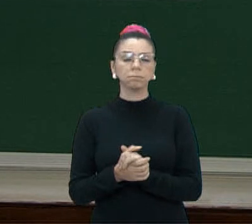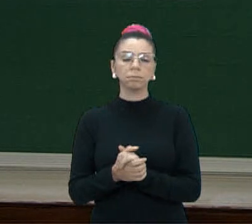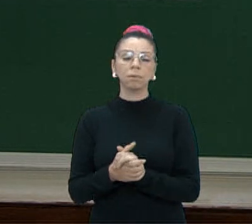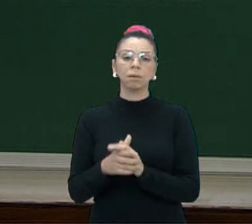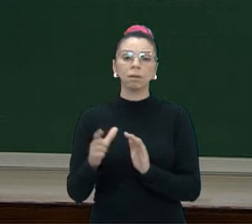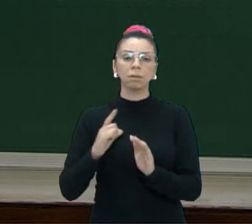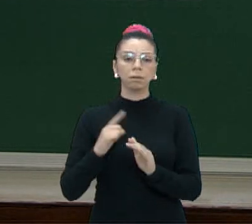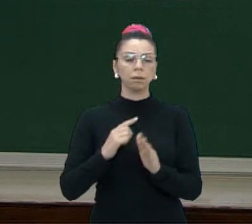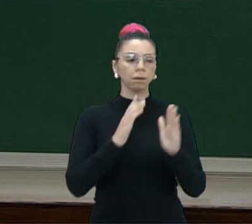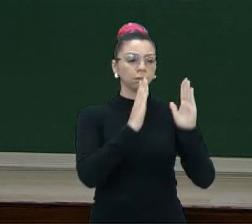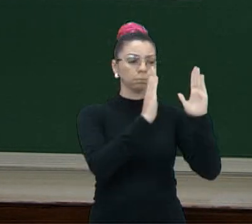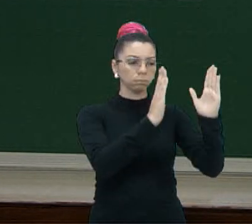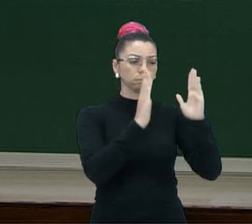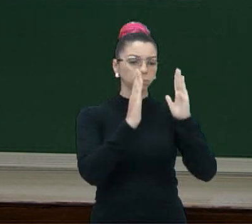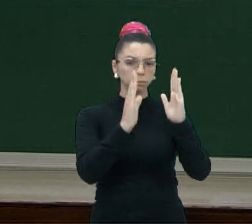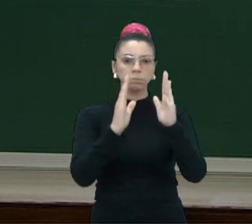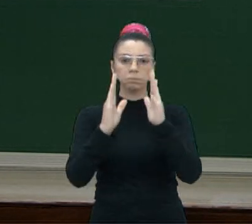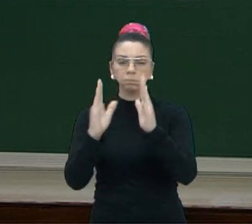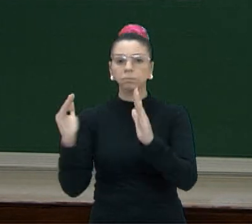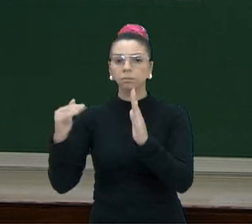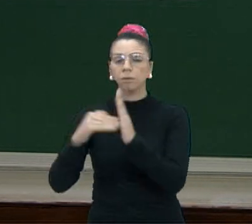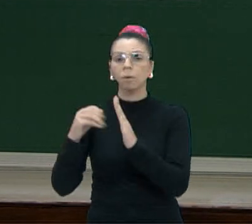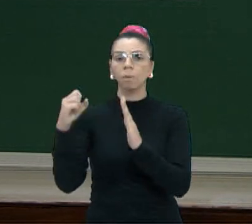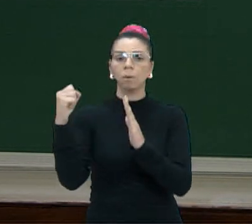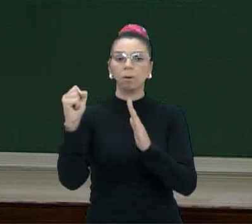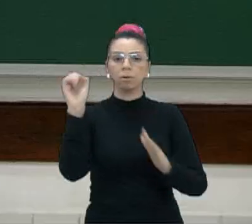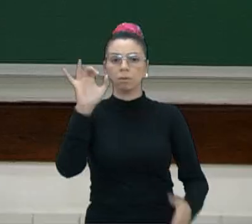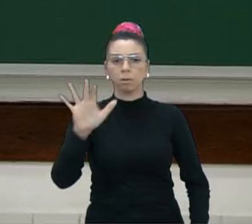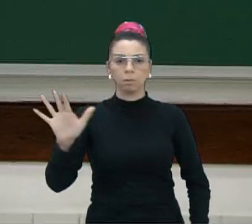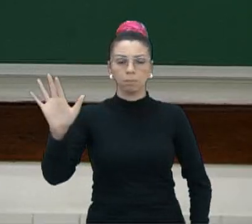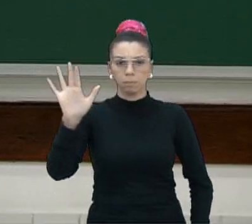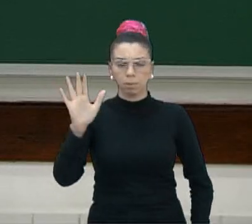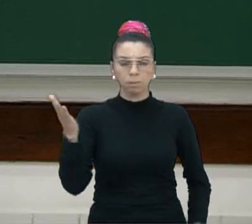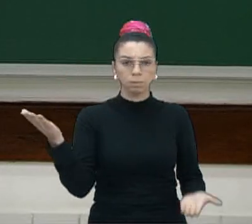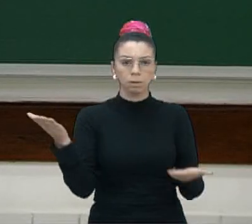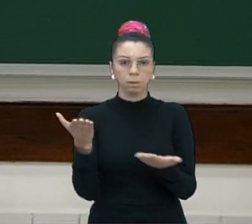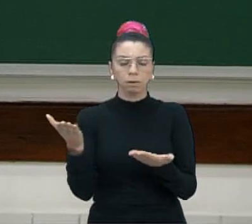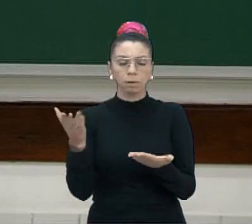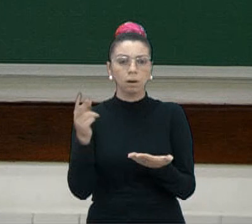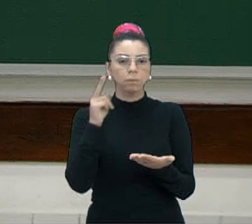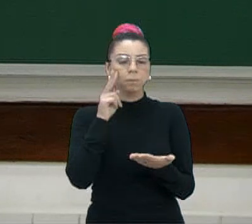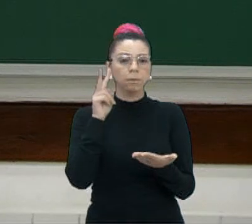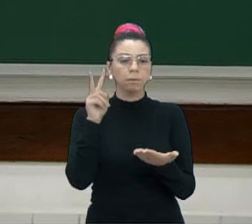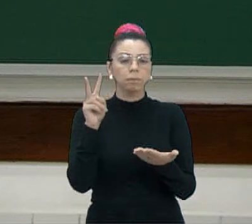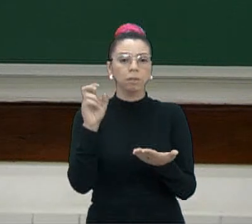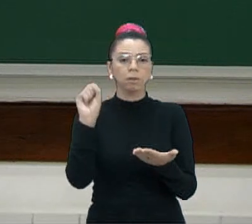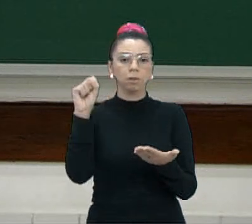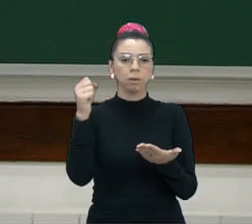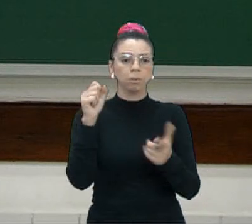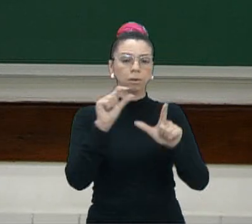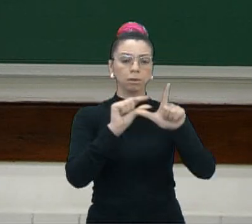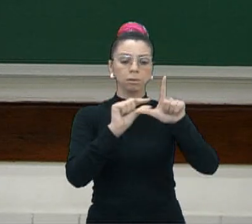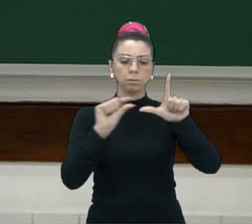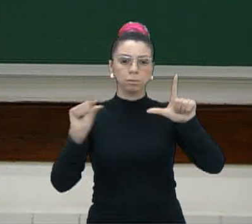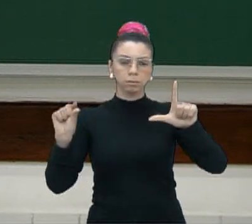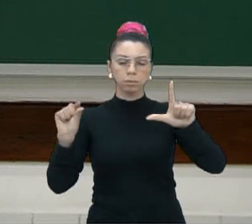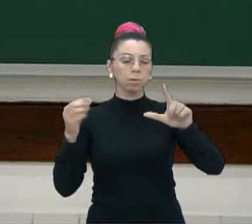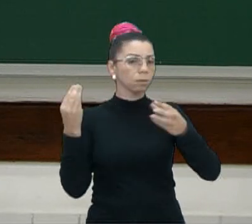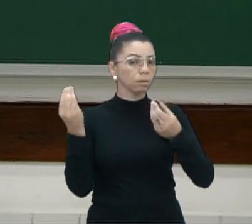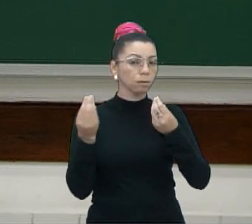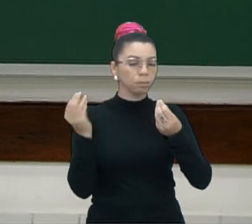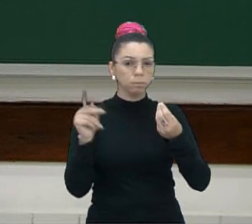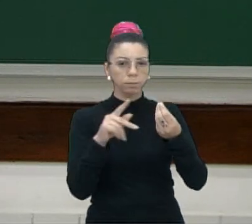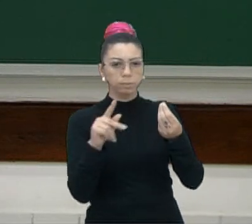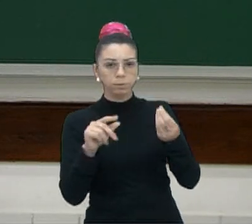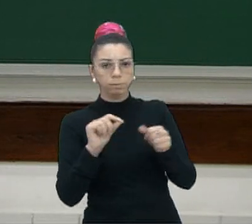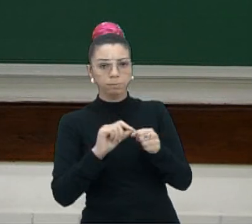uma sequência de 8 imagens e nós vamos ver essas 8 legendas. Mas como que eu vou fazer isso, professor?